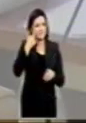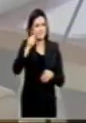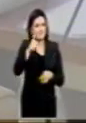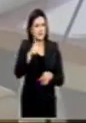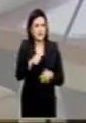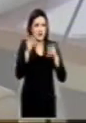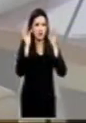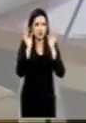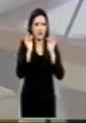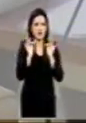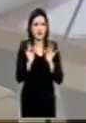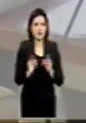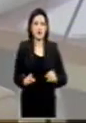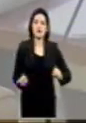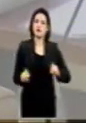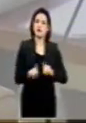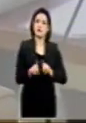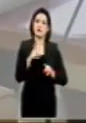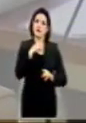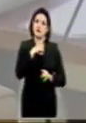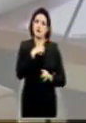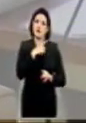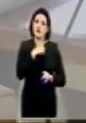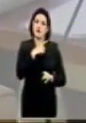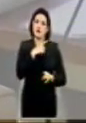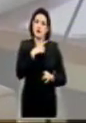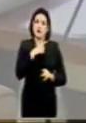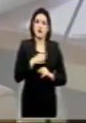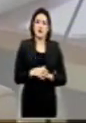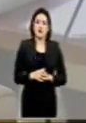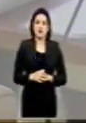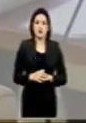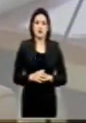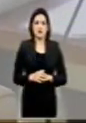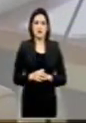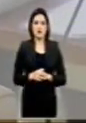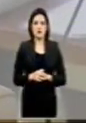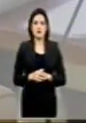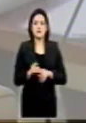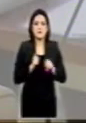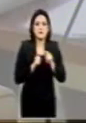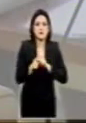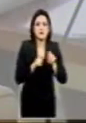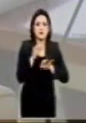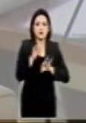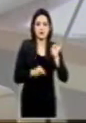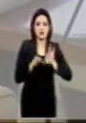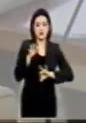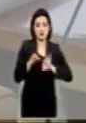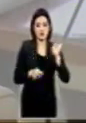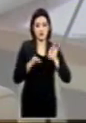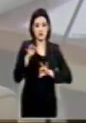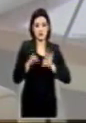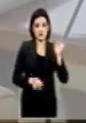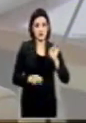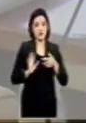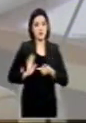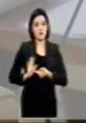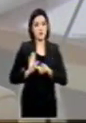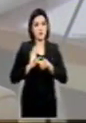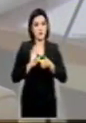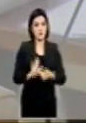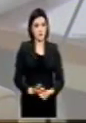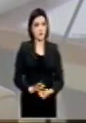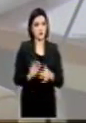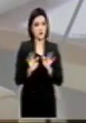dá, evidentemente, na perspectiva de controle judicial, traduz simplesmente